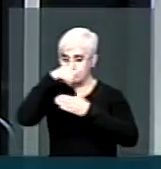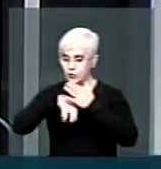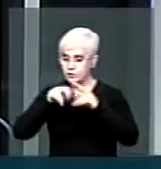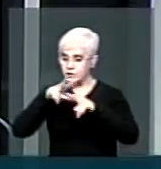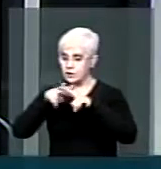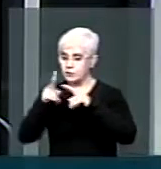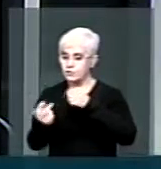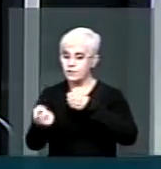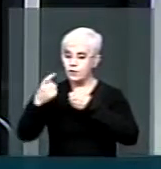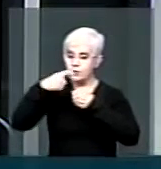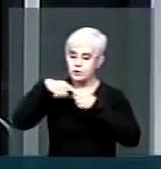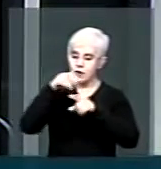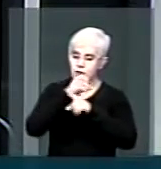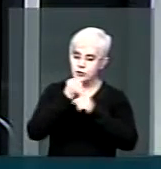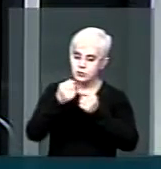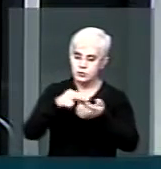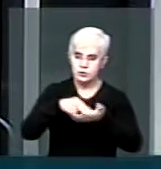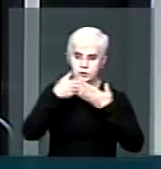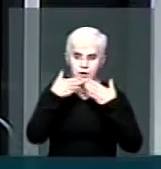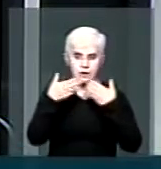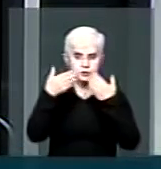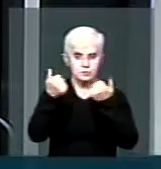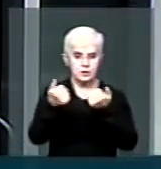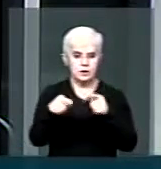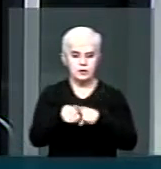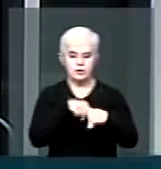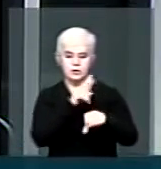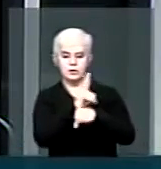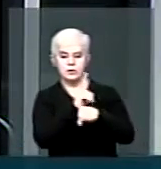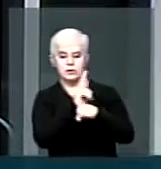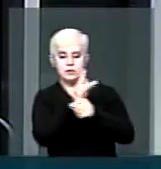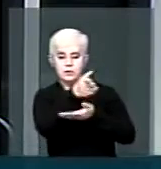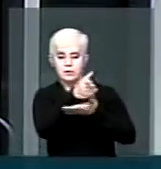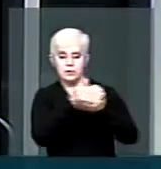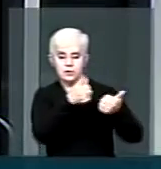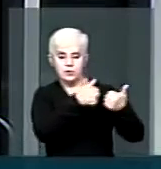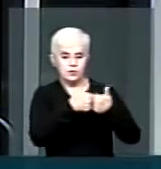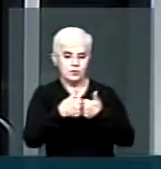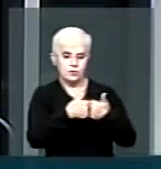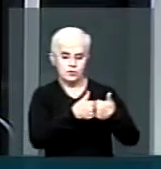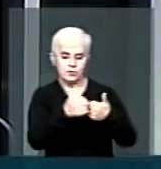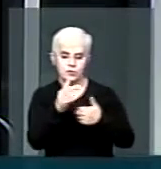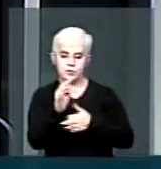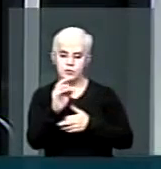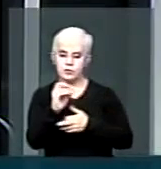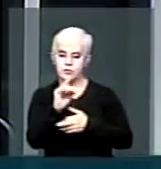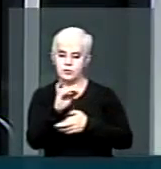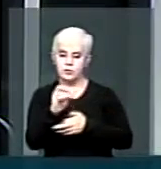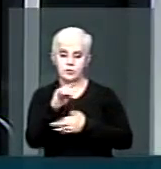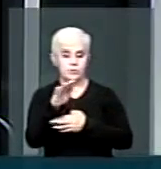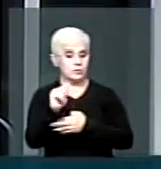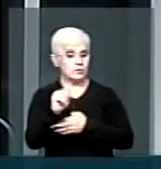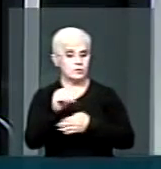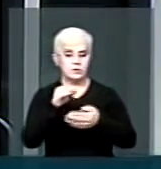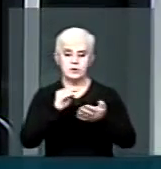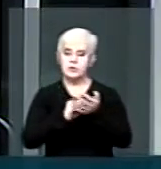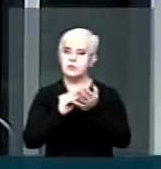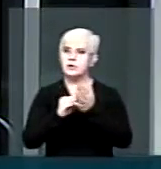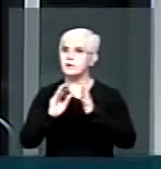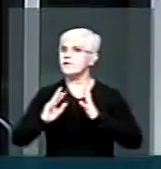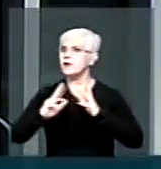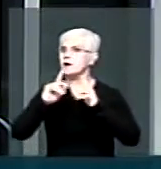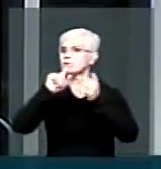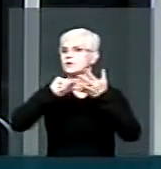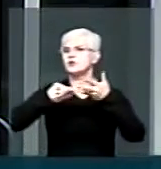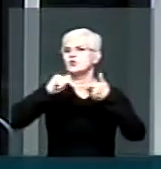A fiscalização das nossas fronteiras, tudo há por fazer, tudo.